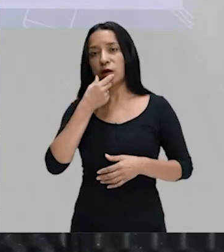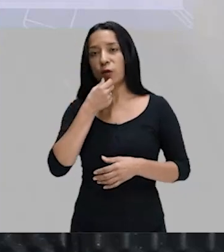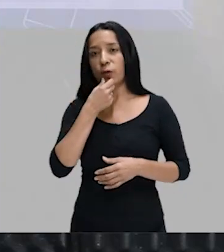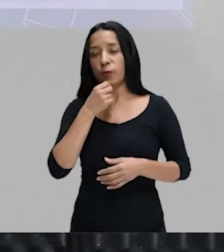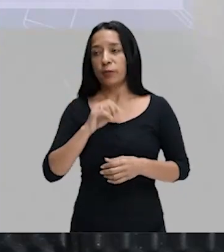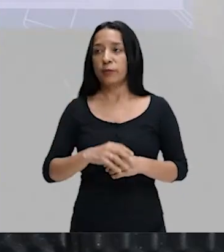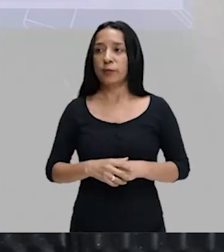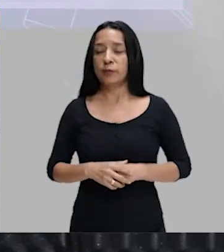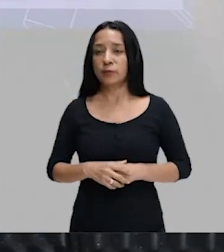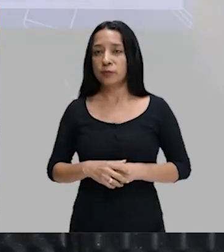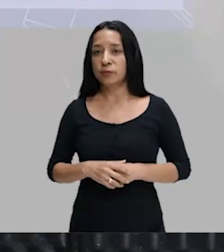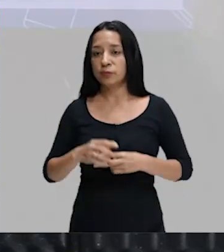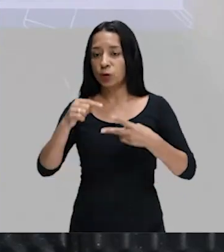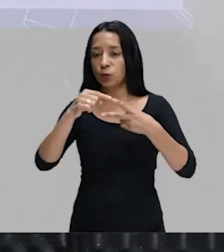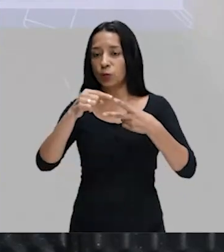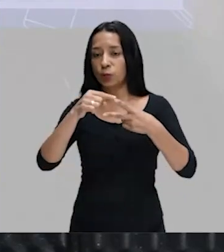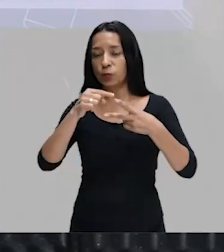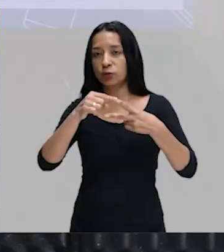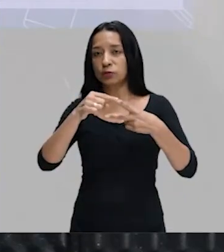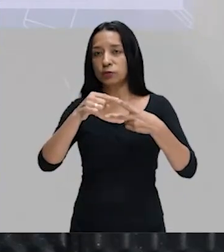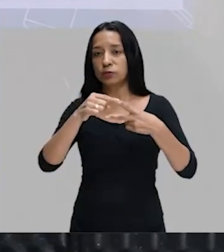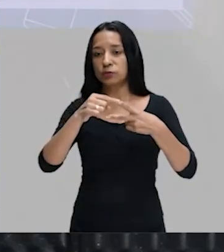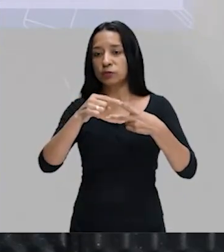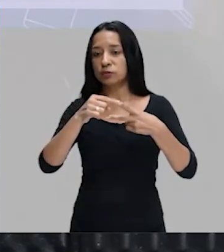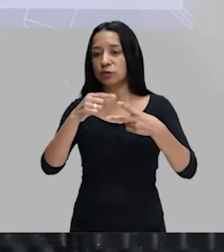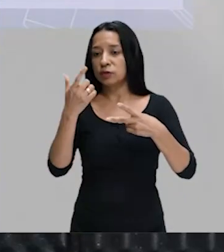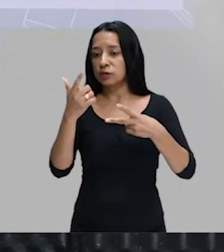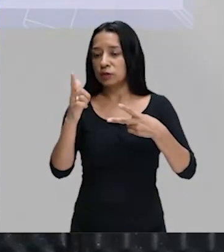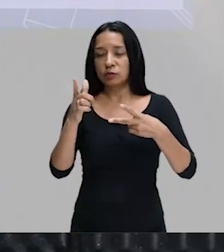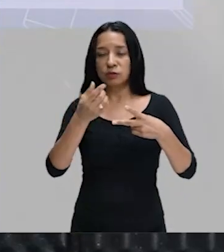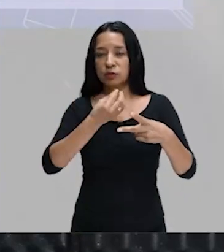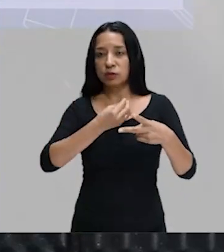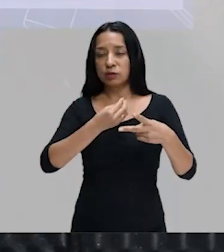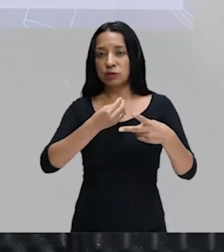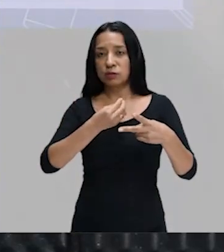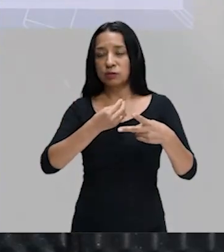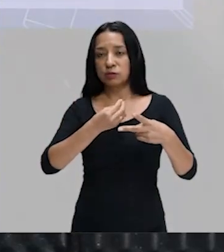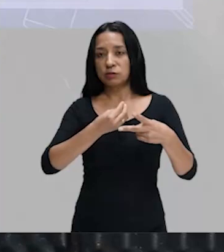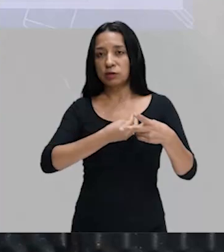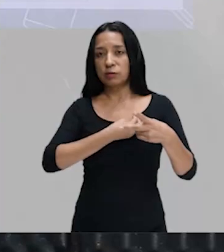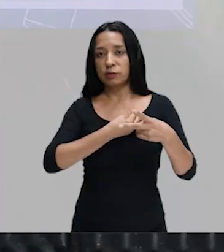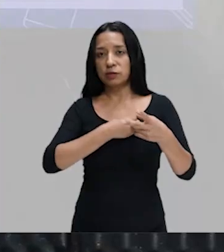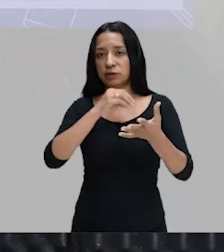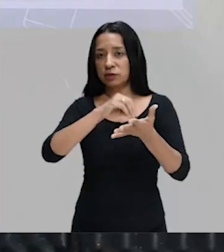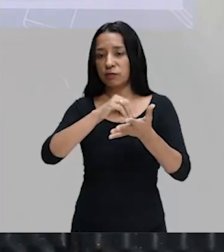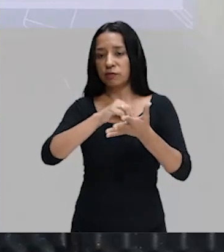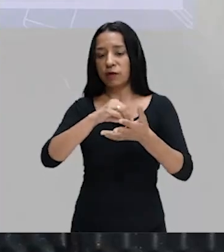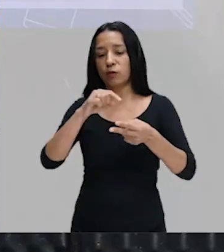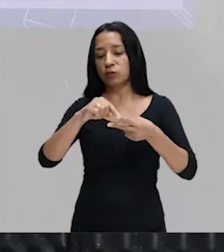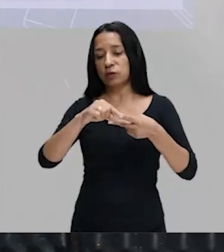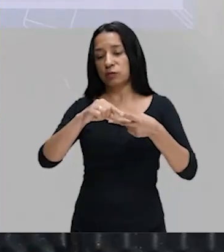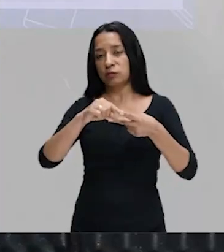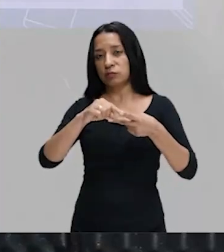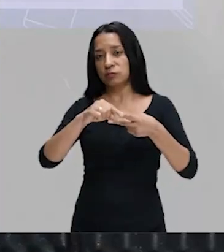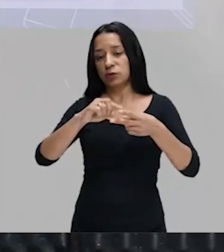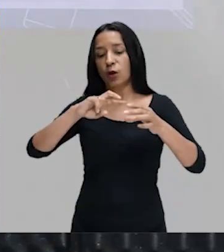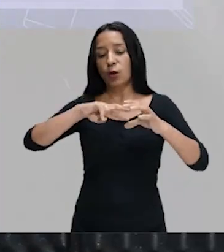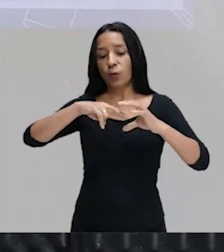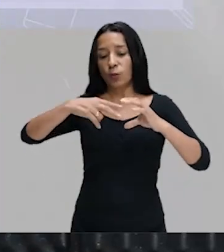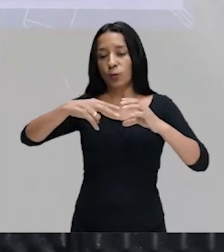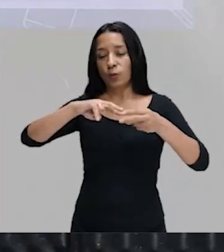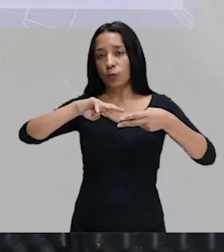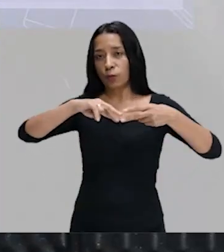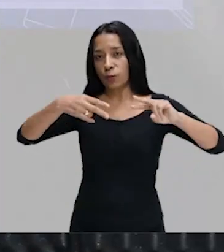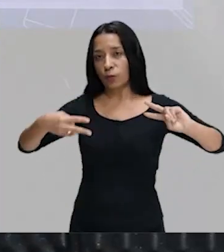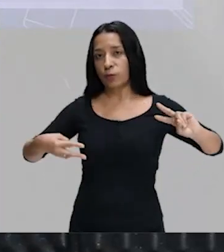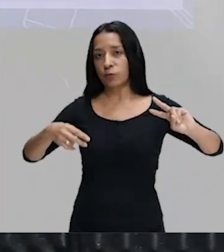por exemplo, o indivíduo do sexo feminino não tem a presença do cromossomo Y, consequentemente não vai ter a presença